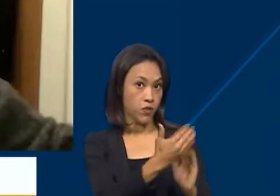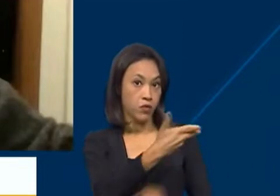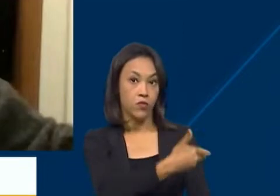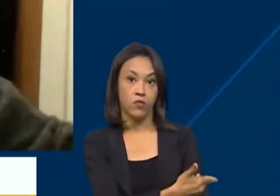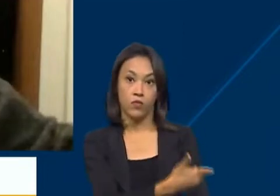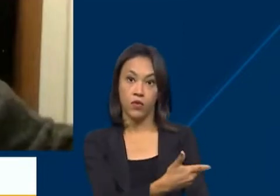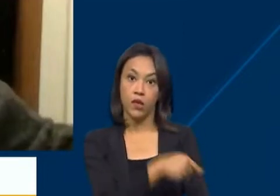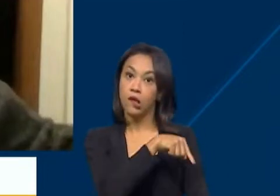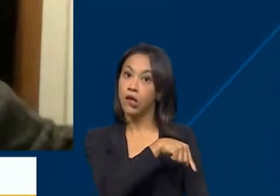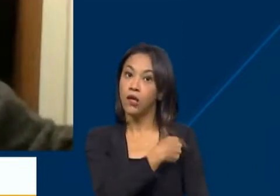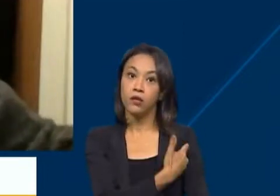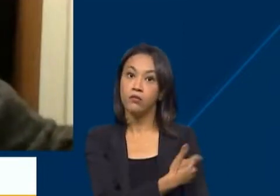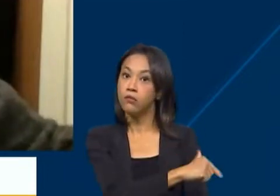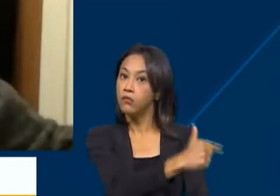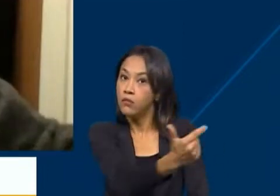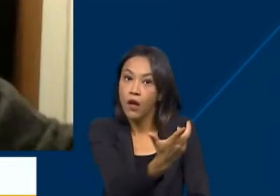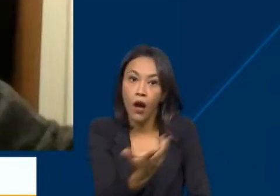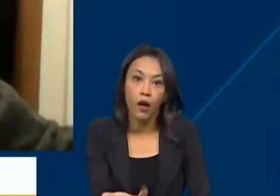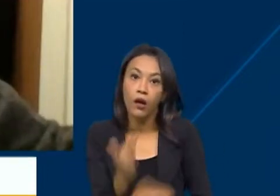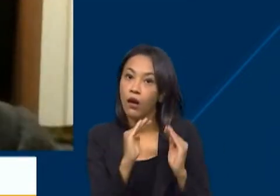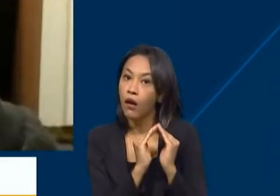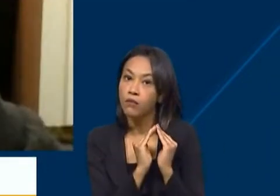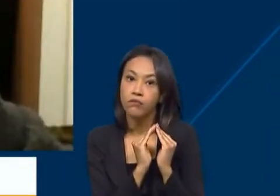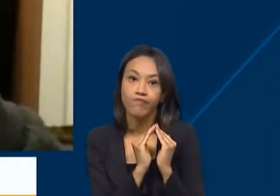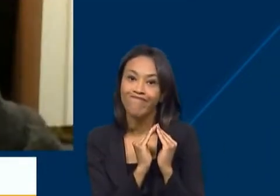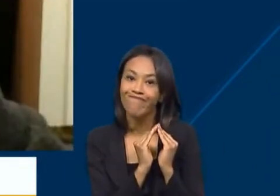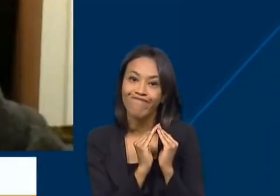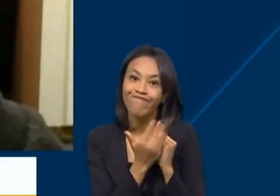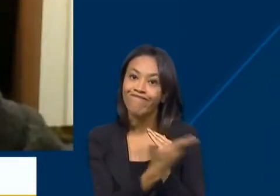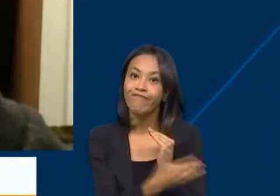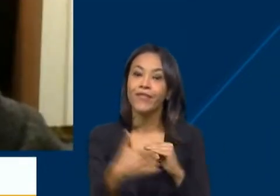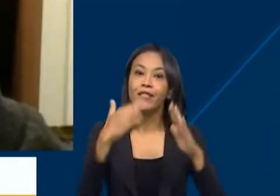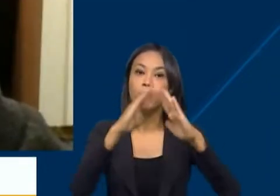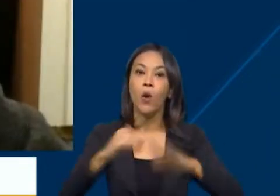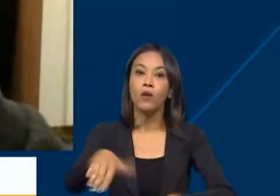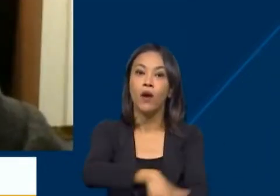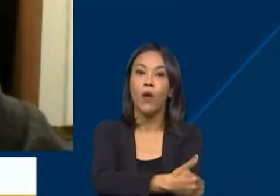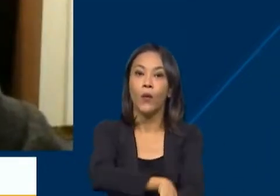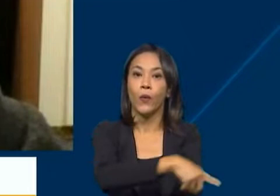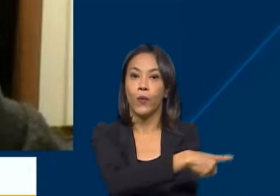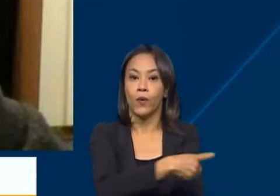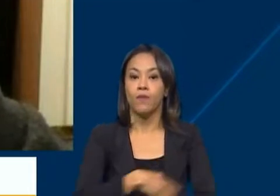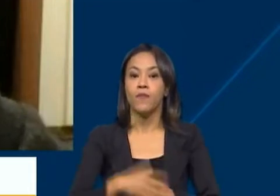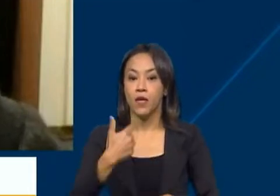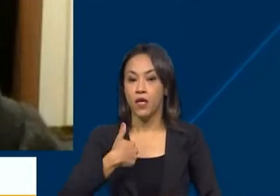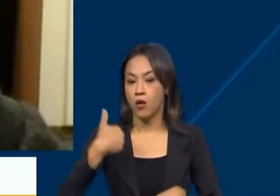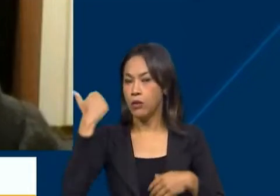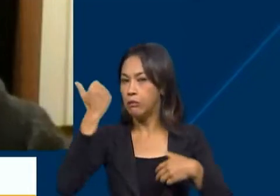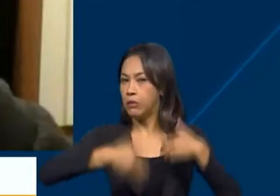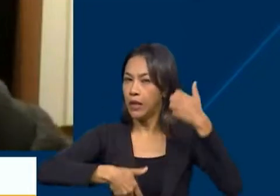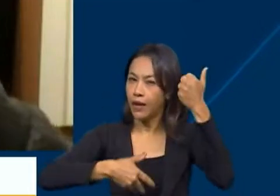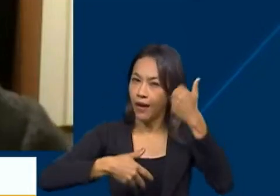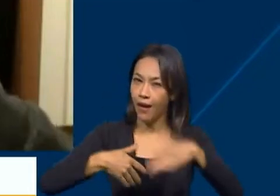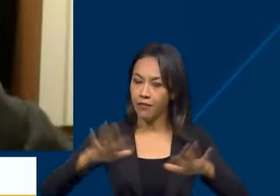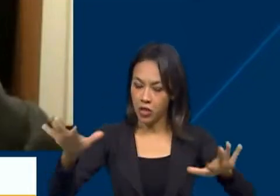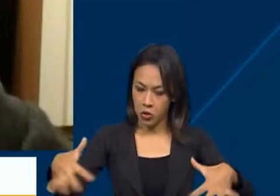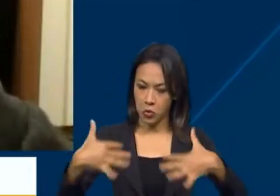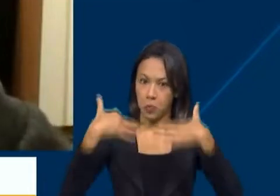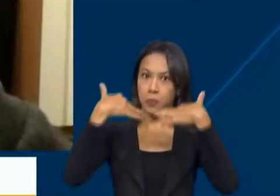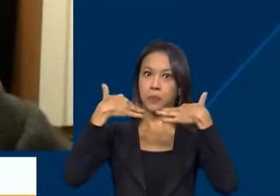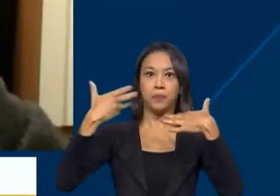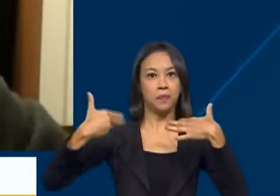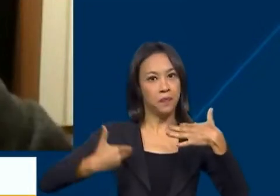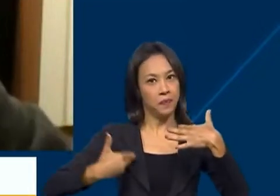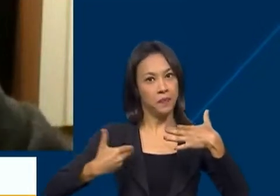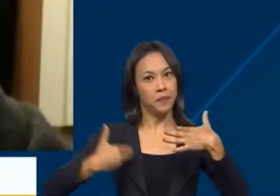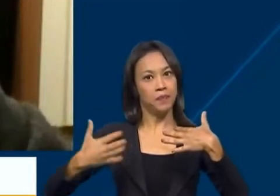que infelizmente não têm um teto. É uma honra sem palavras para descrever ser reconhecido